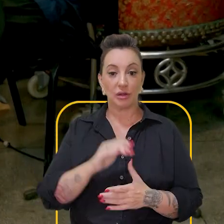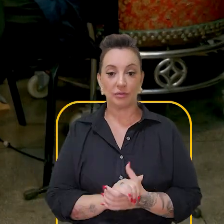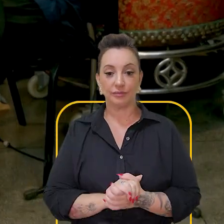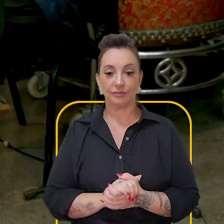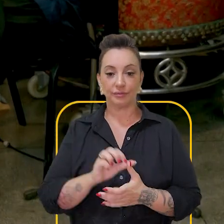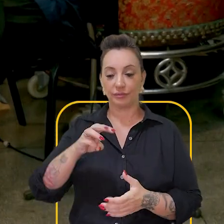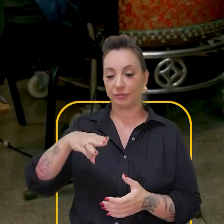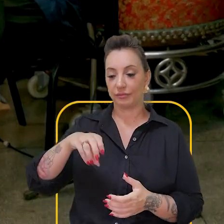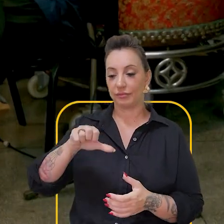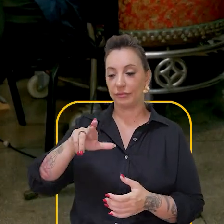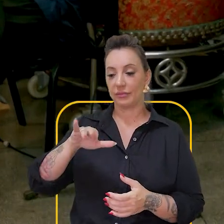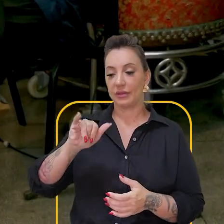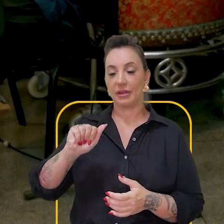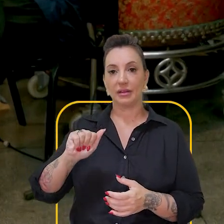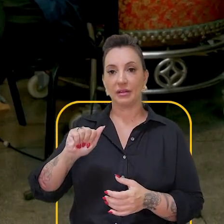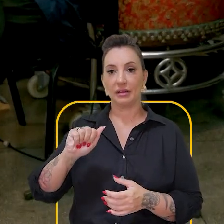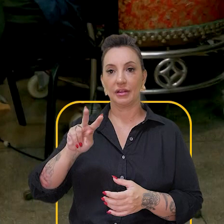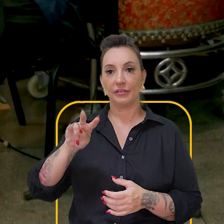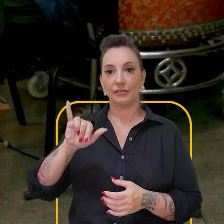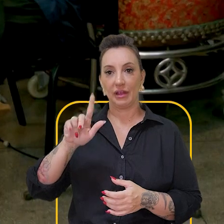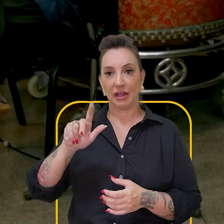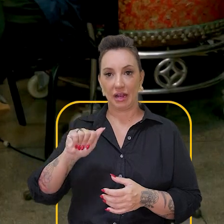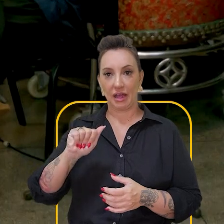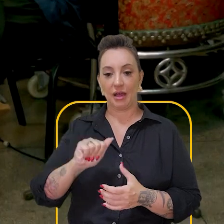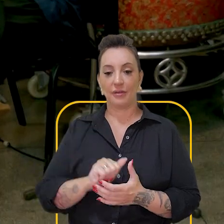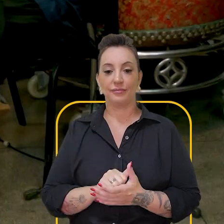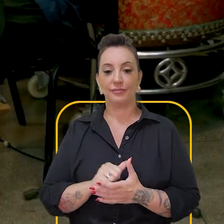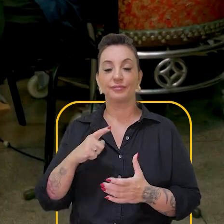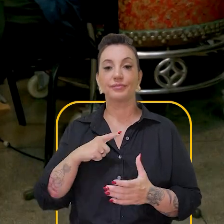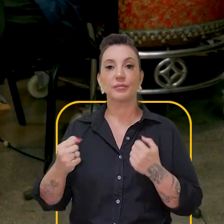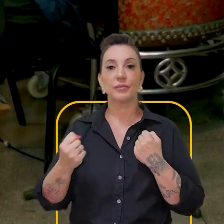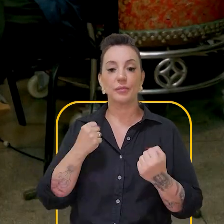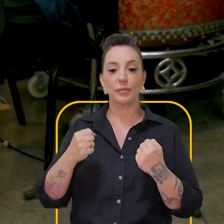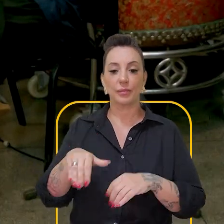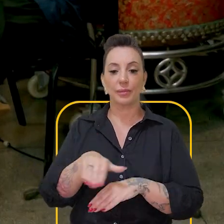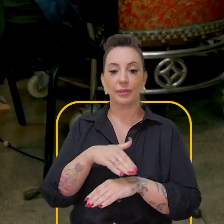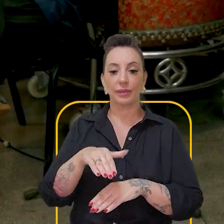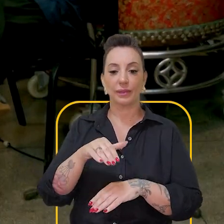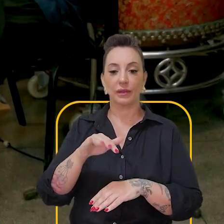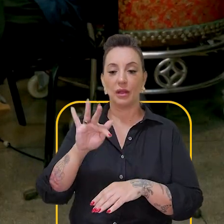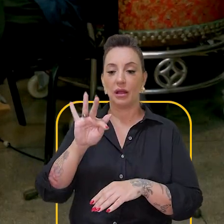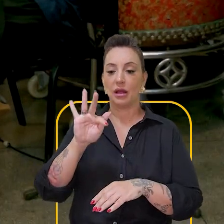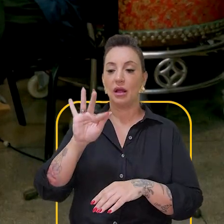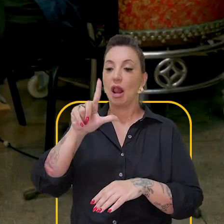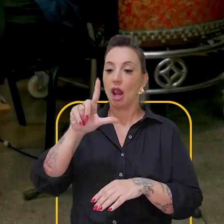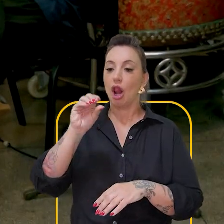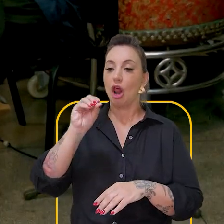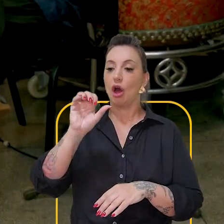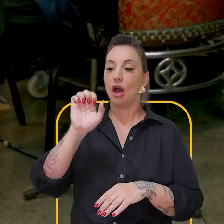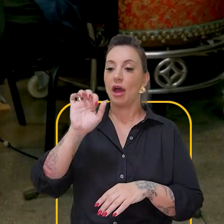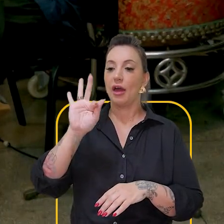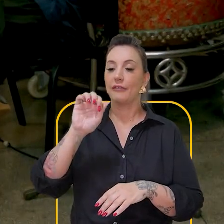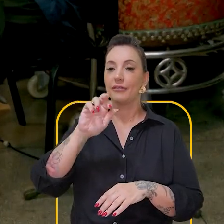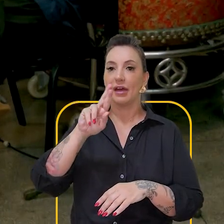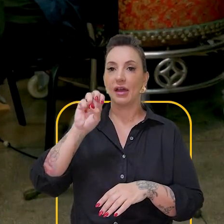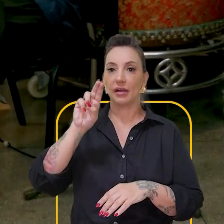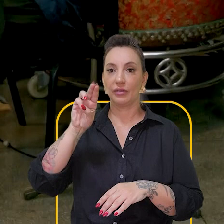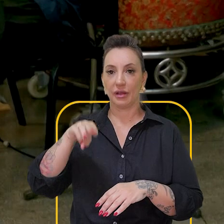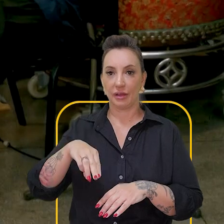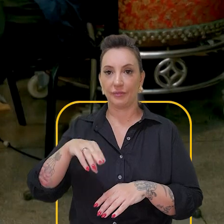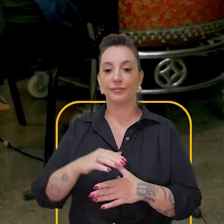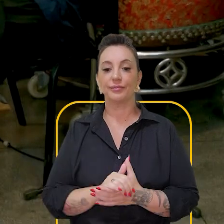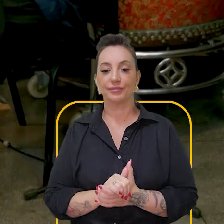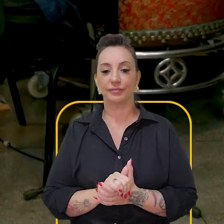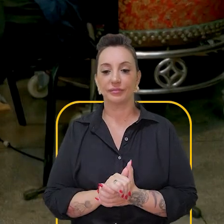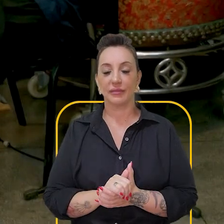sim é atrás do metrô ali dess atrás do metrô Santa Cruz Então essa história aí eu já contei inúmeras vezes